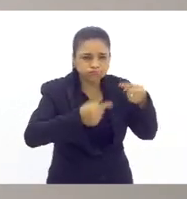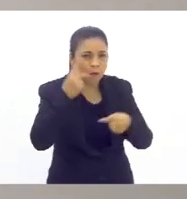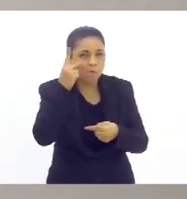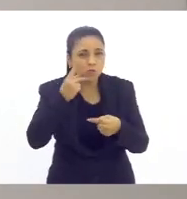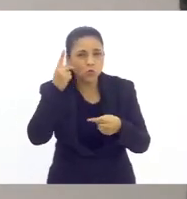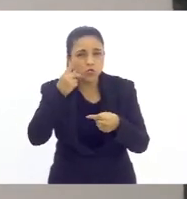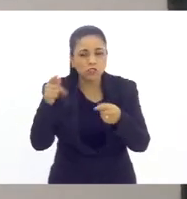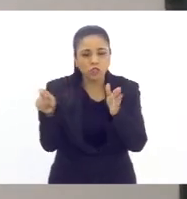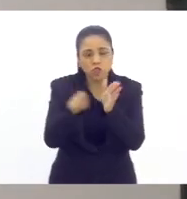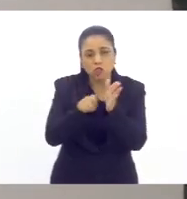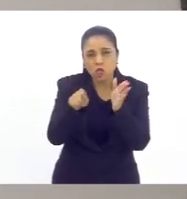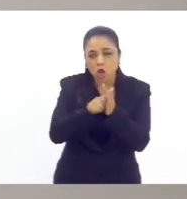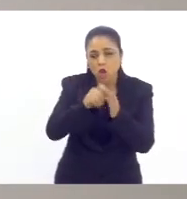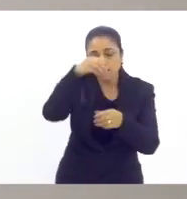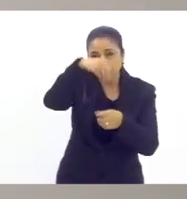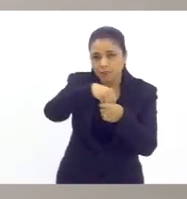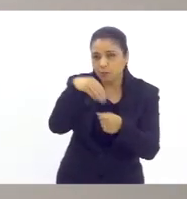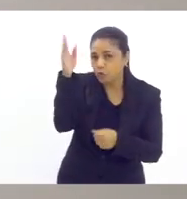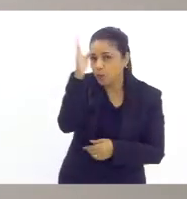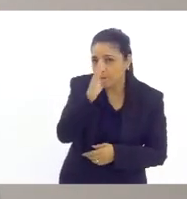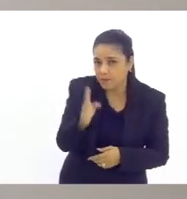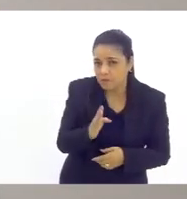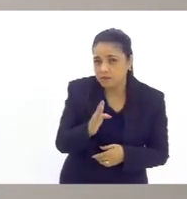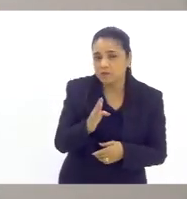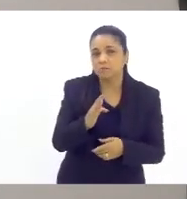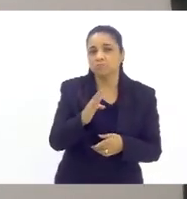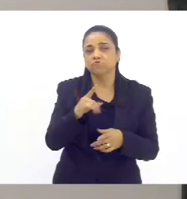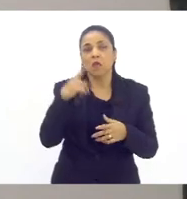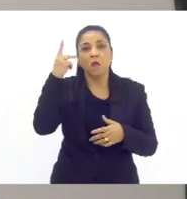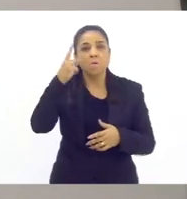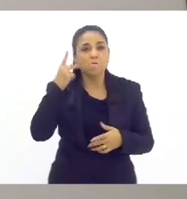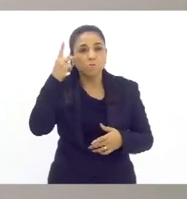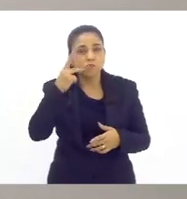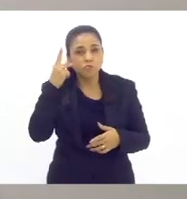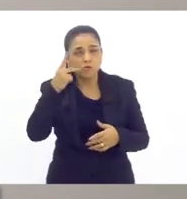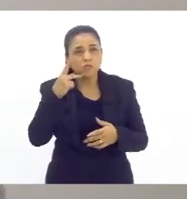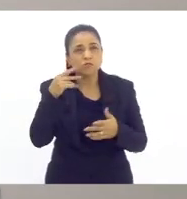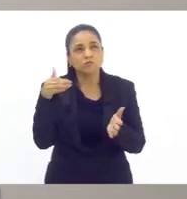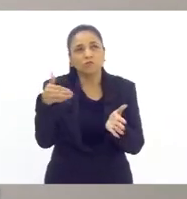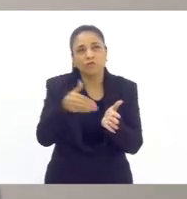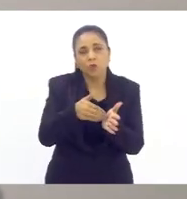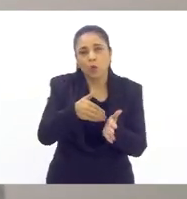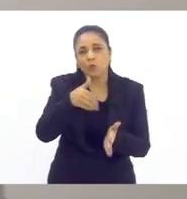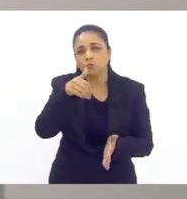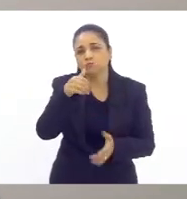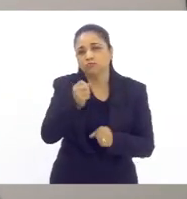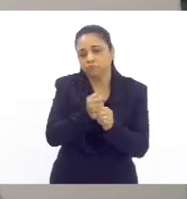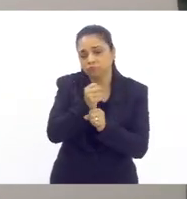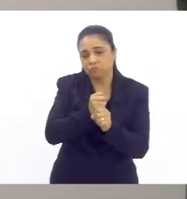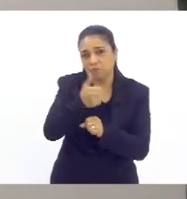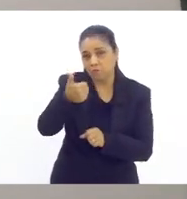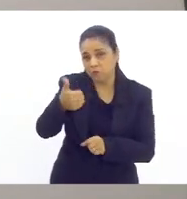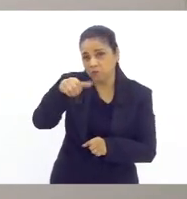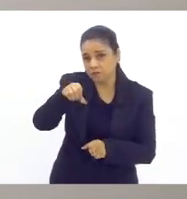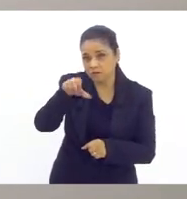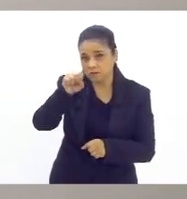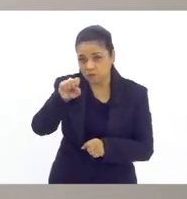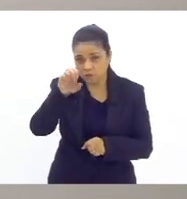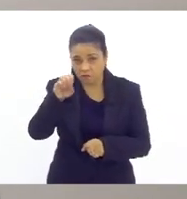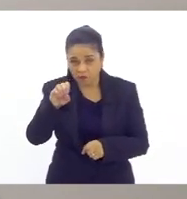por exemplo a militância toda da redução de danos que desde o final dos anos 80 era ativa e combativa